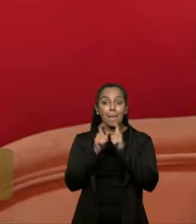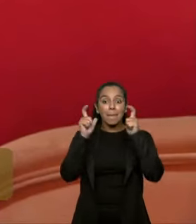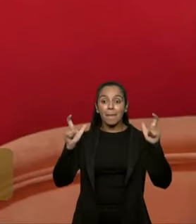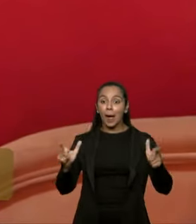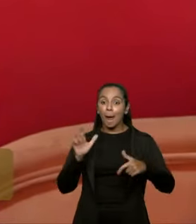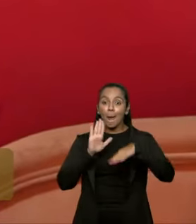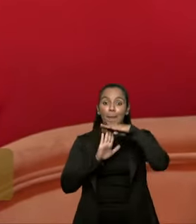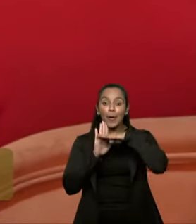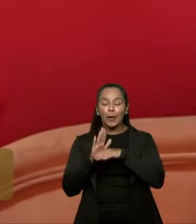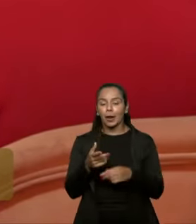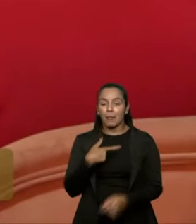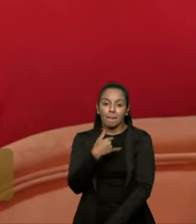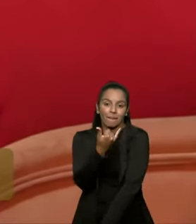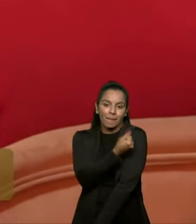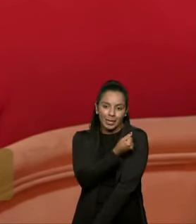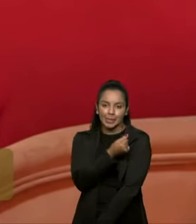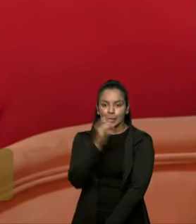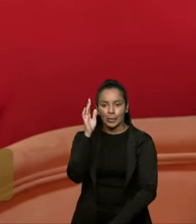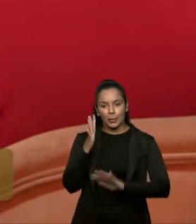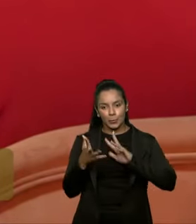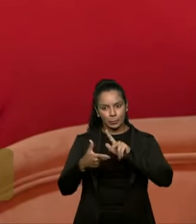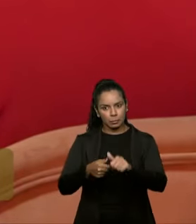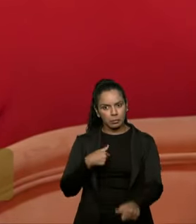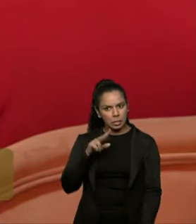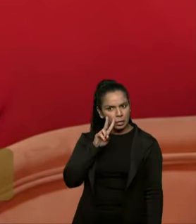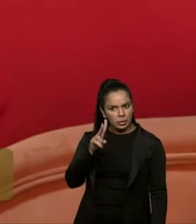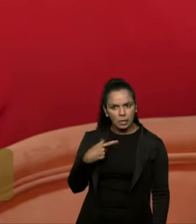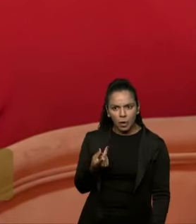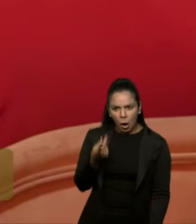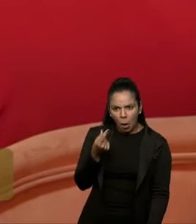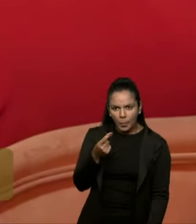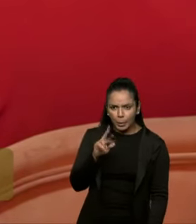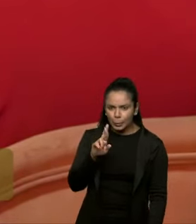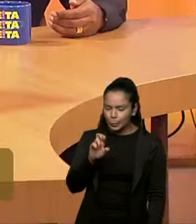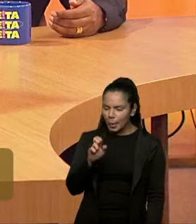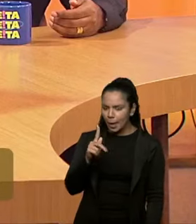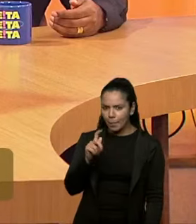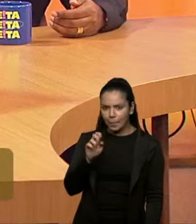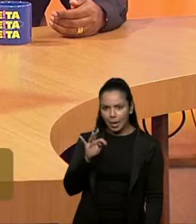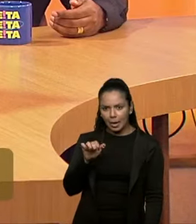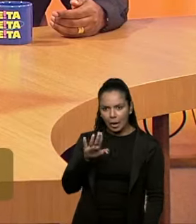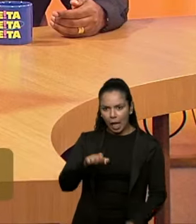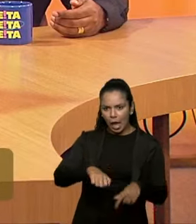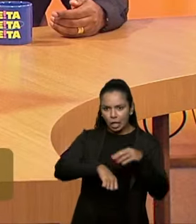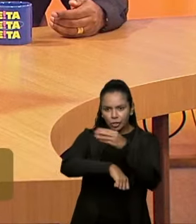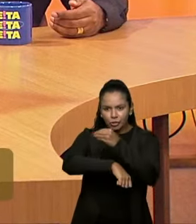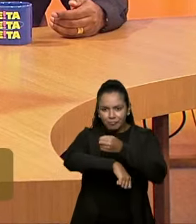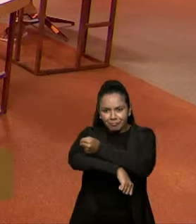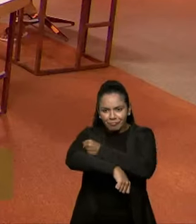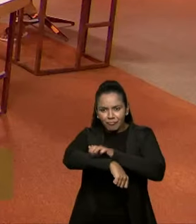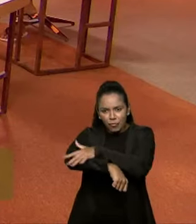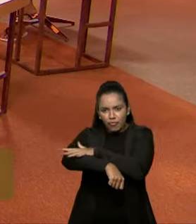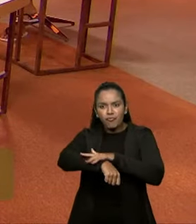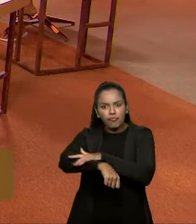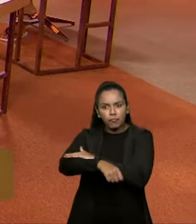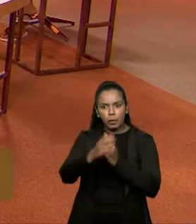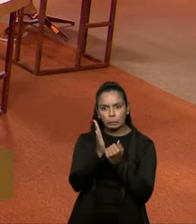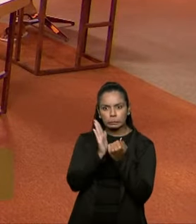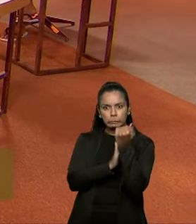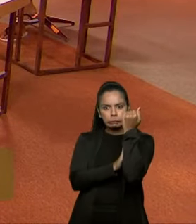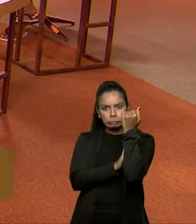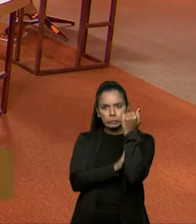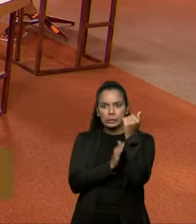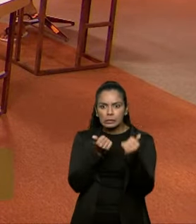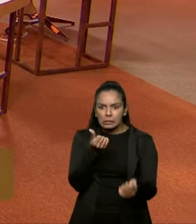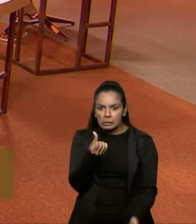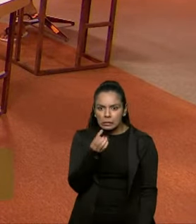mundo. Incrível. É. Agora, vocês viram que o preço do repelente aumentou não sei quantos? O repelente está falando